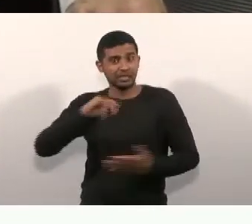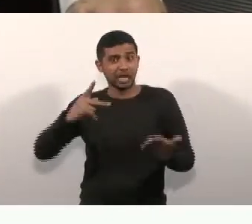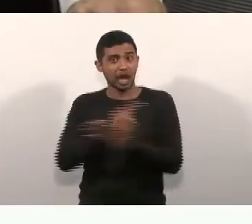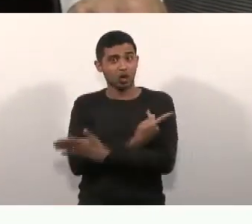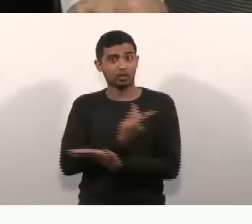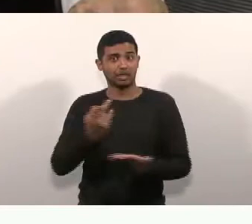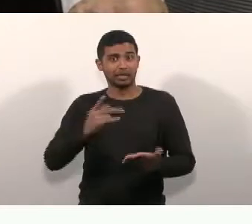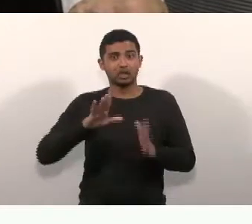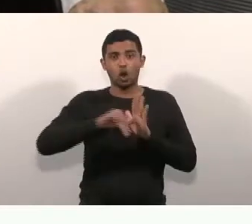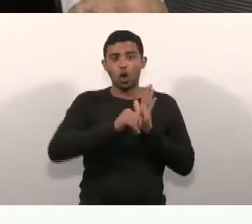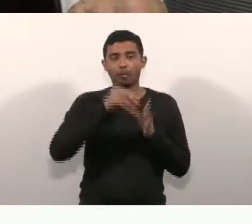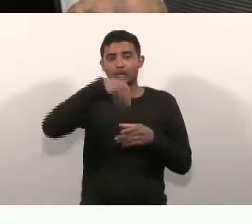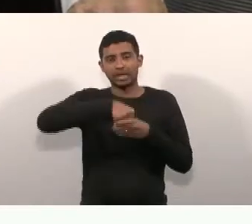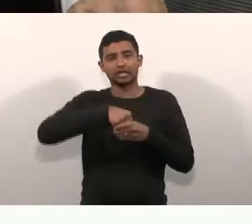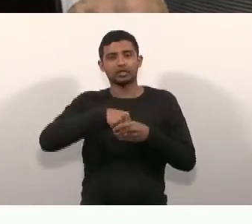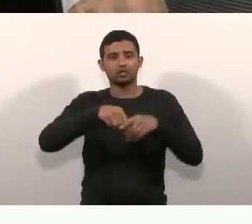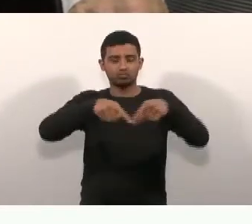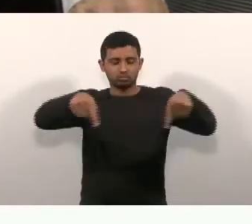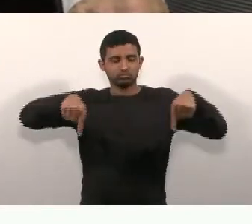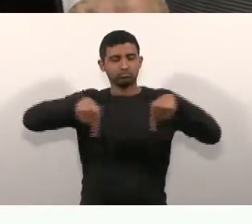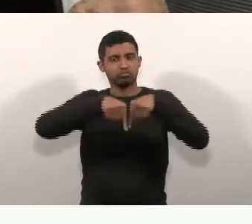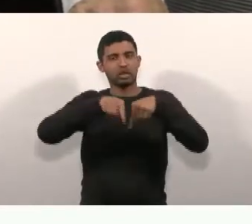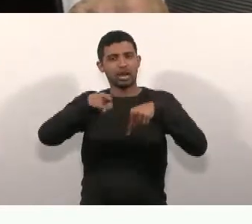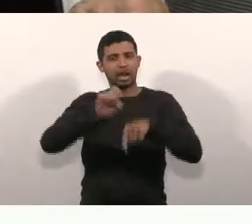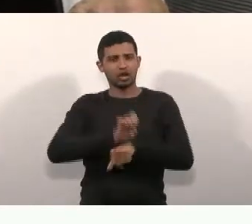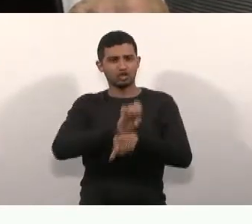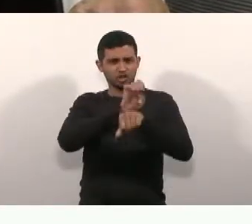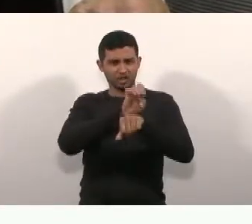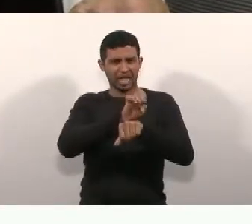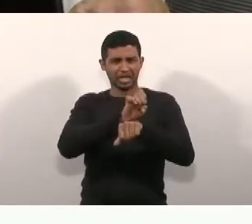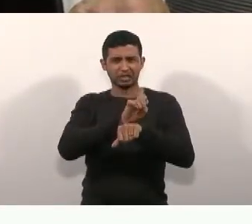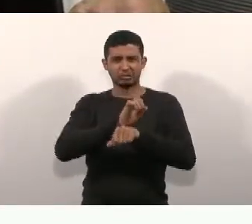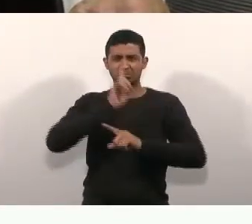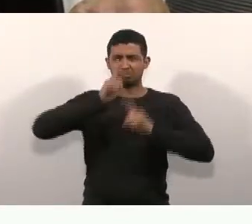de estabelecimentos, não cabe ao Estado determinar